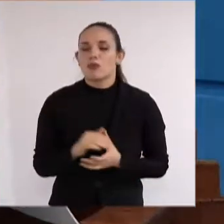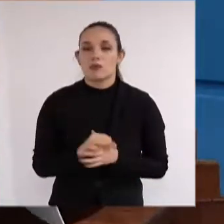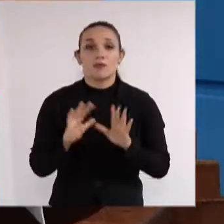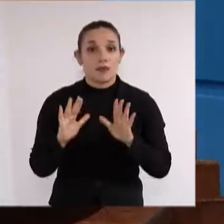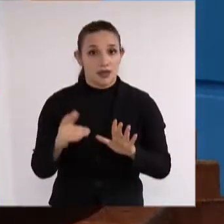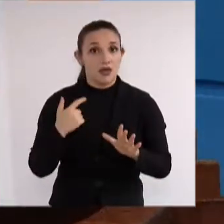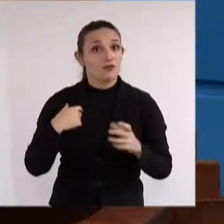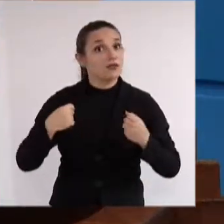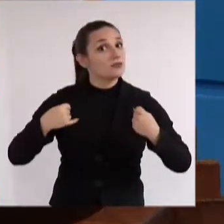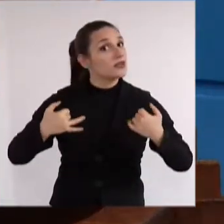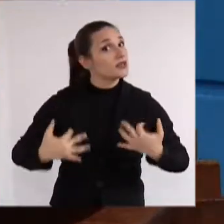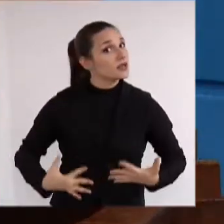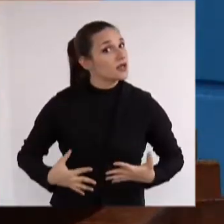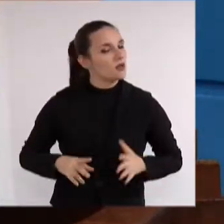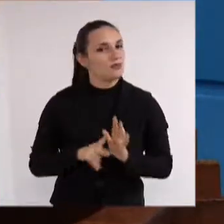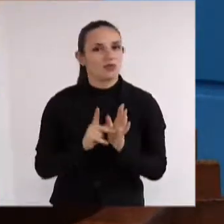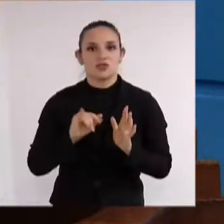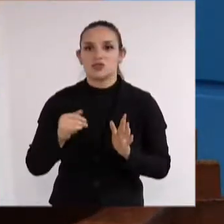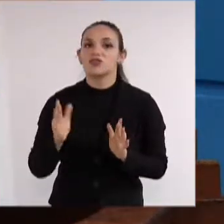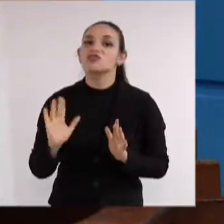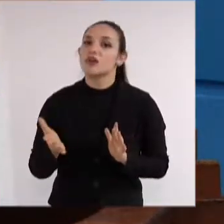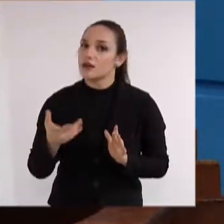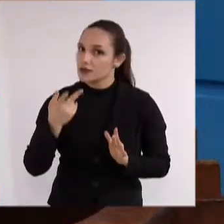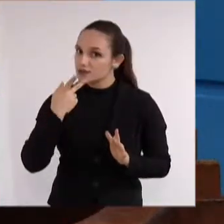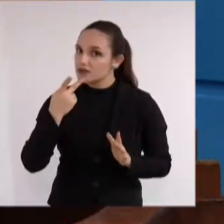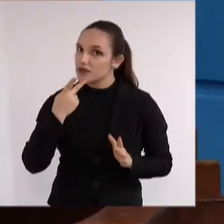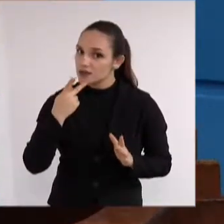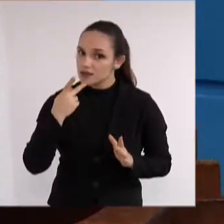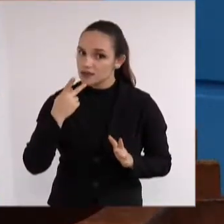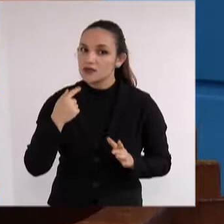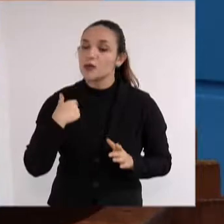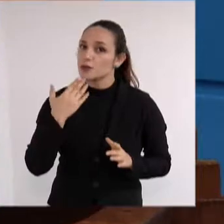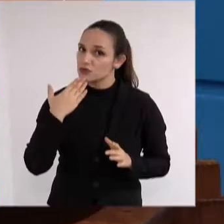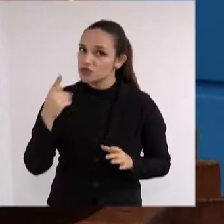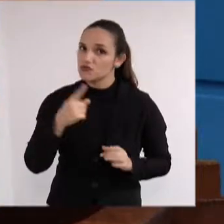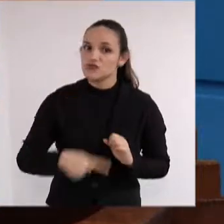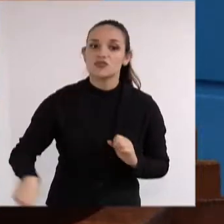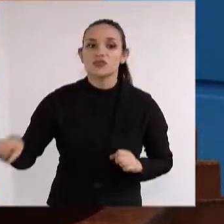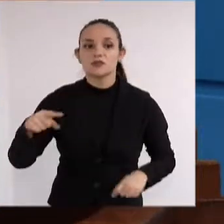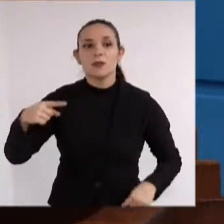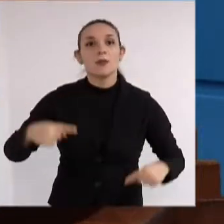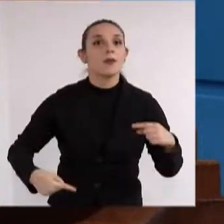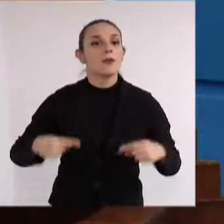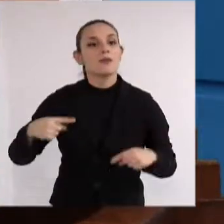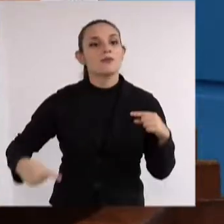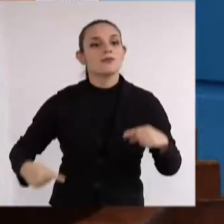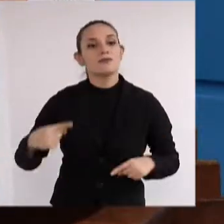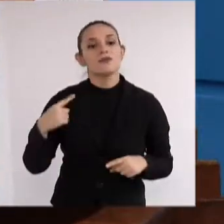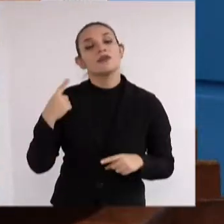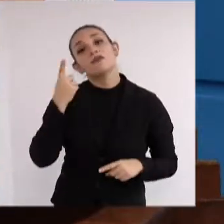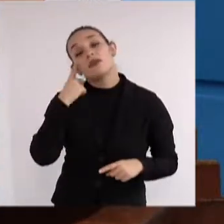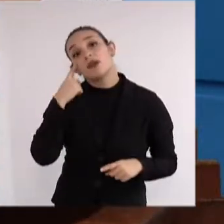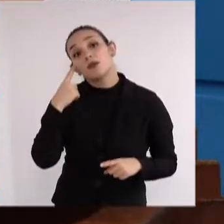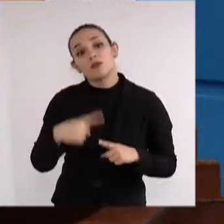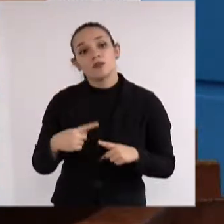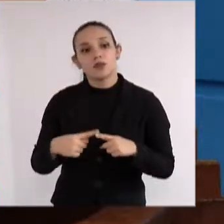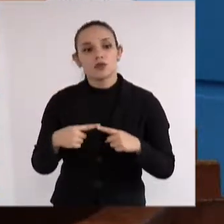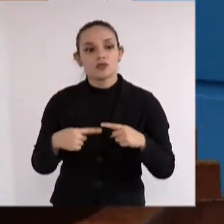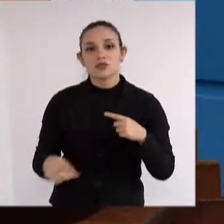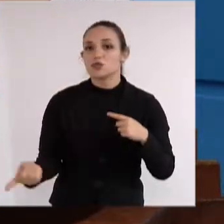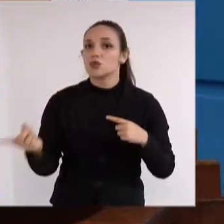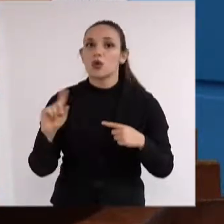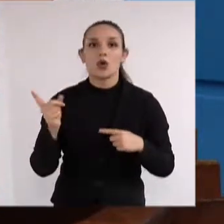projeto? Coloquei para todos os deputados arrazoado, as contrarrazões do veto, que a